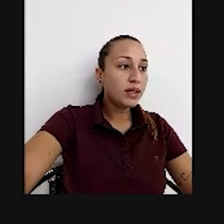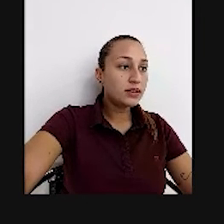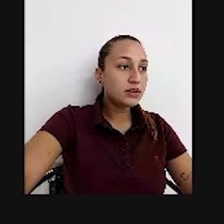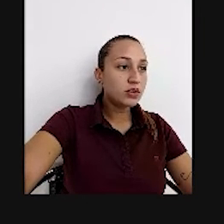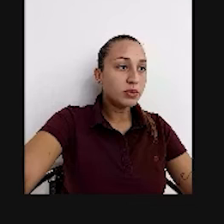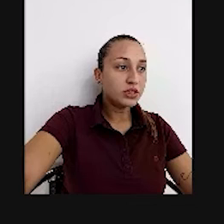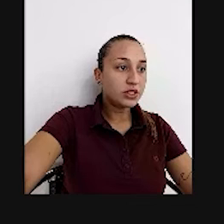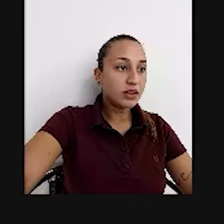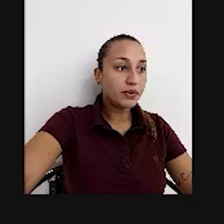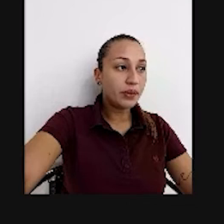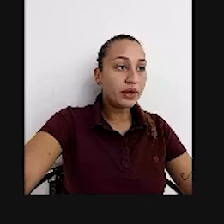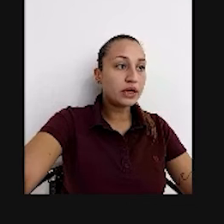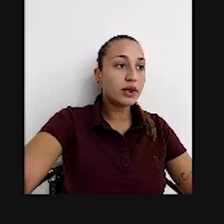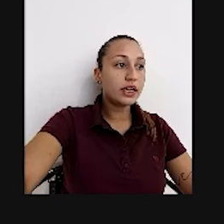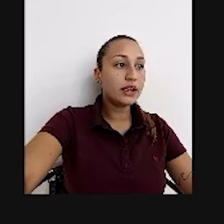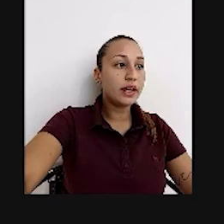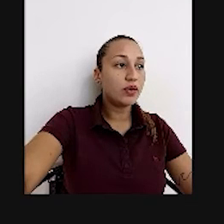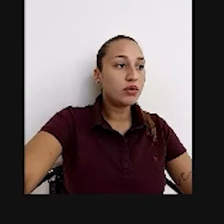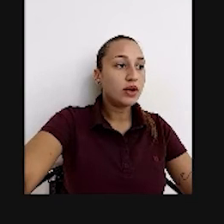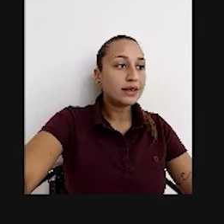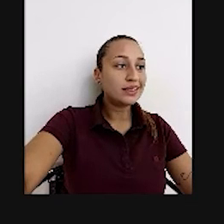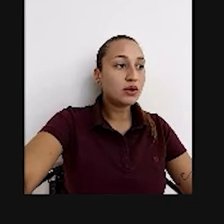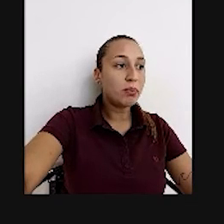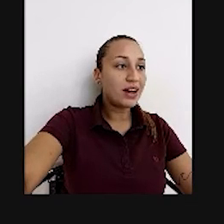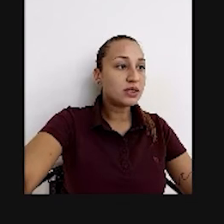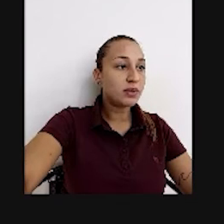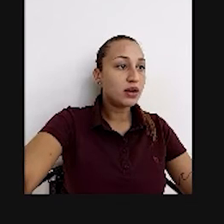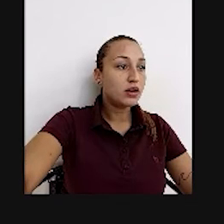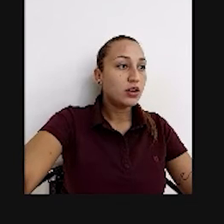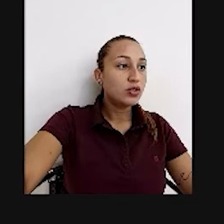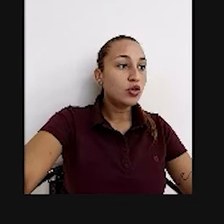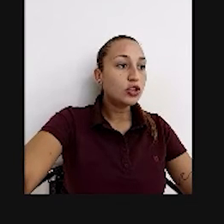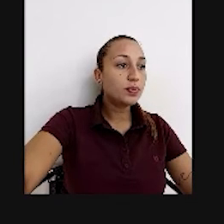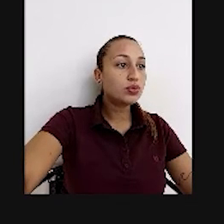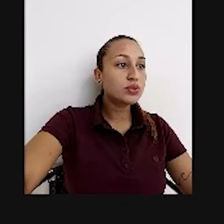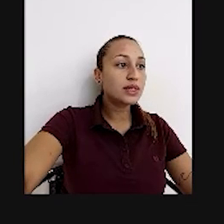Temos von Mises, como a gente já viu. Então aqui deu a tensão máxima